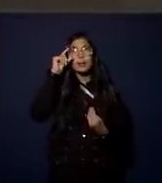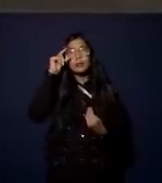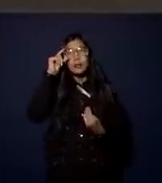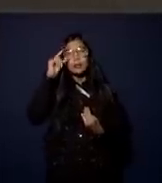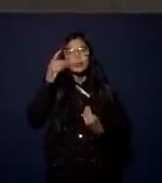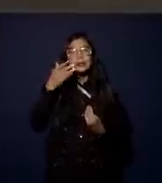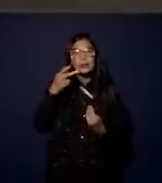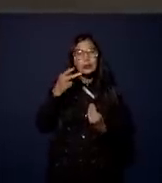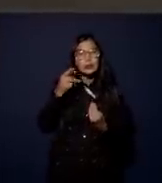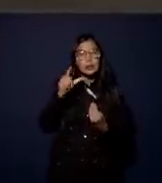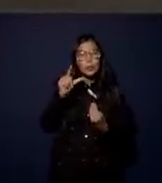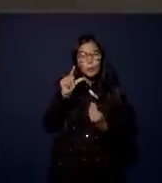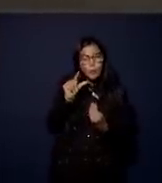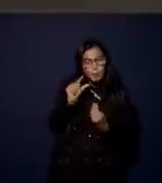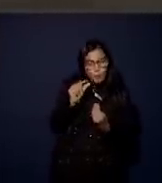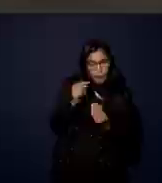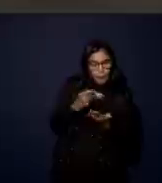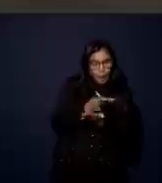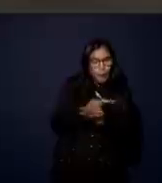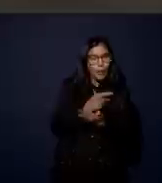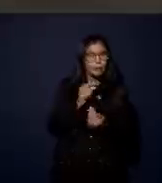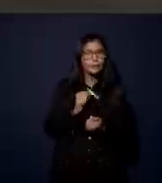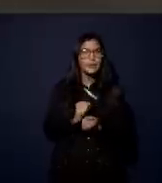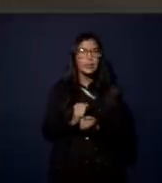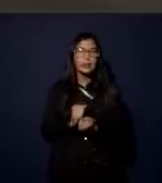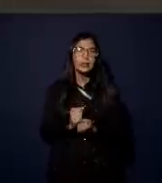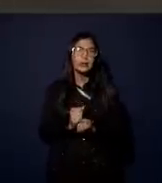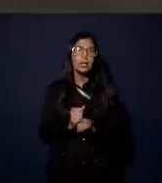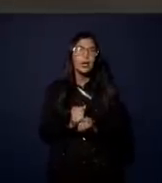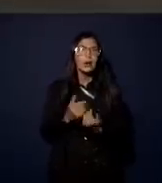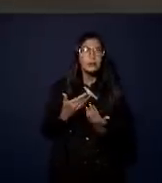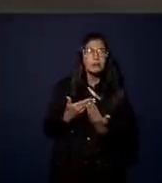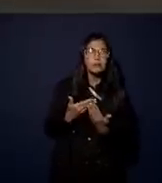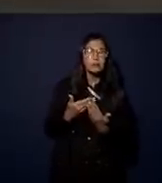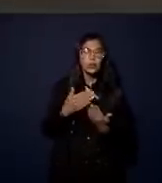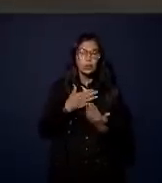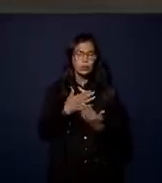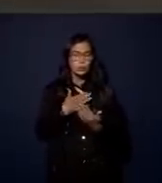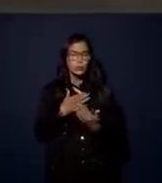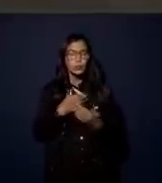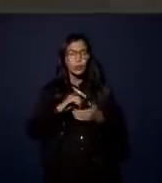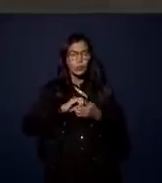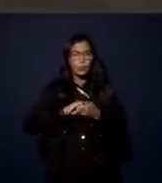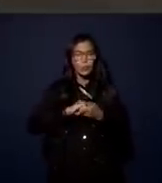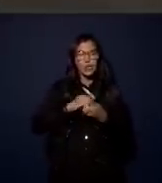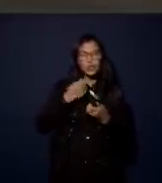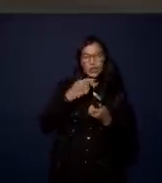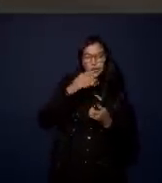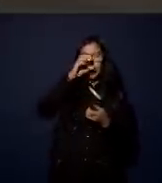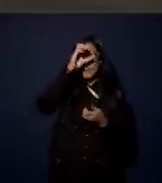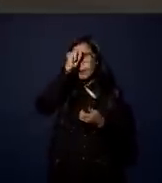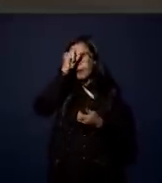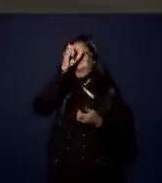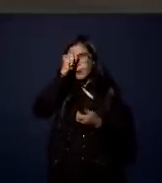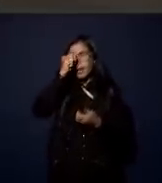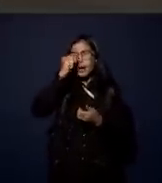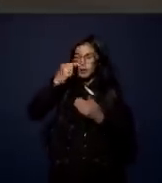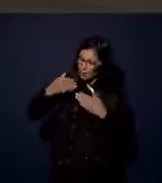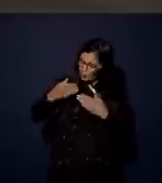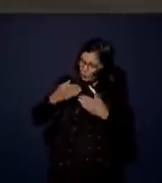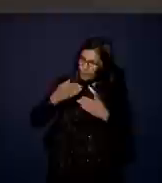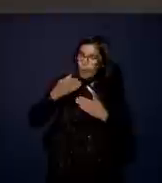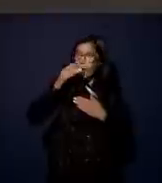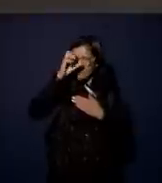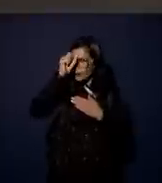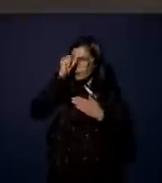errar menos né no nosso caso a gente enfim aprendeu e tem aprendido ao longo